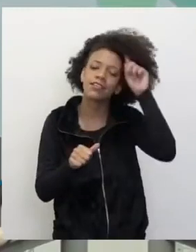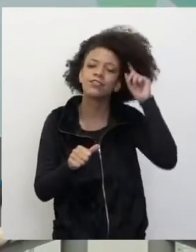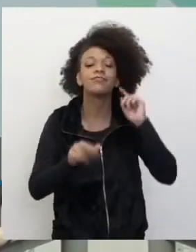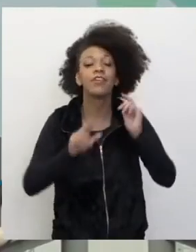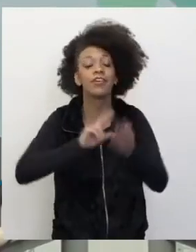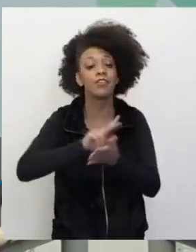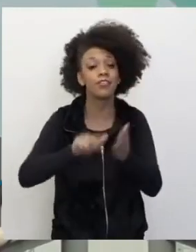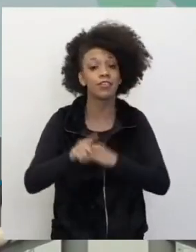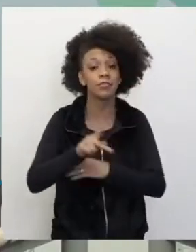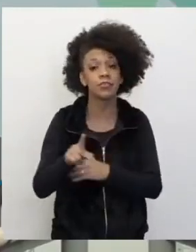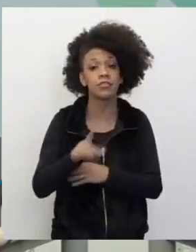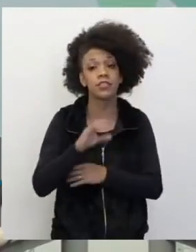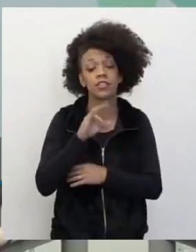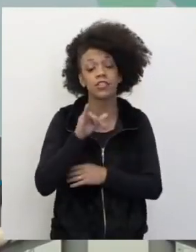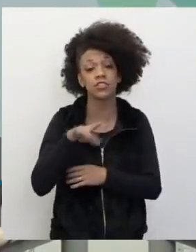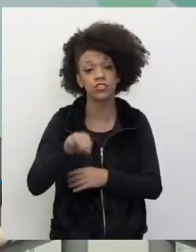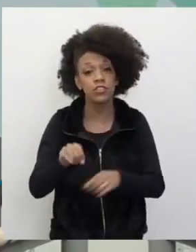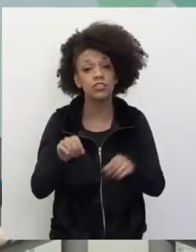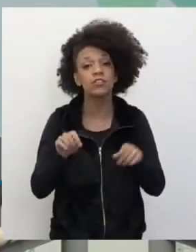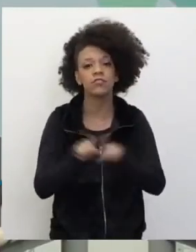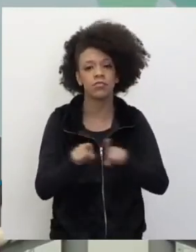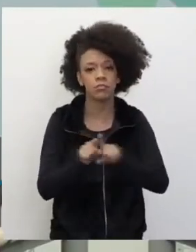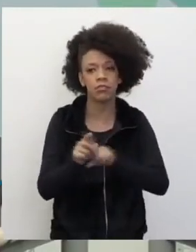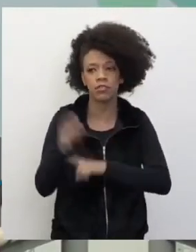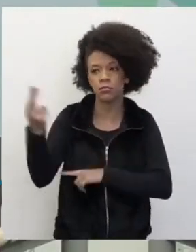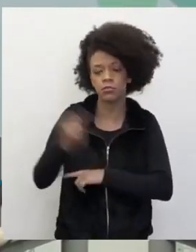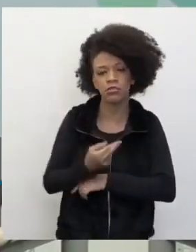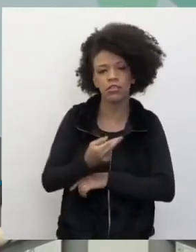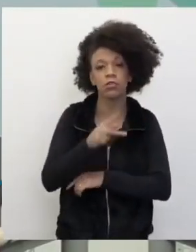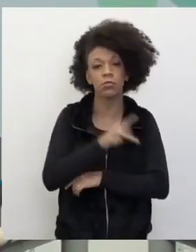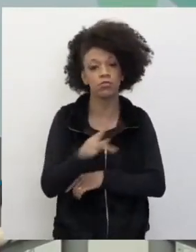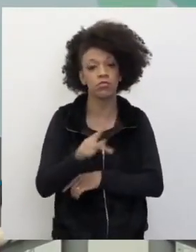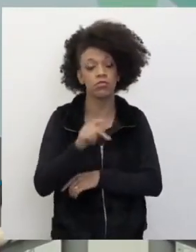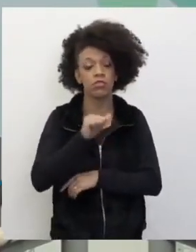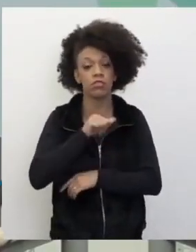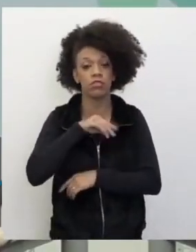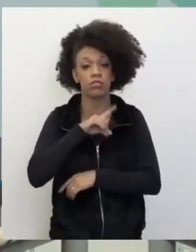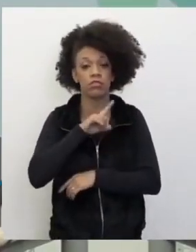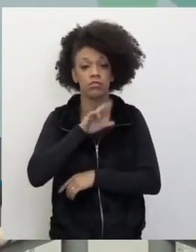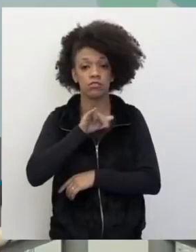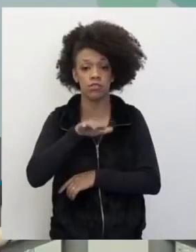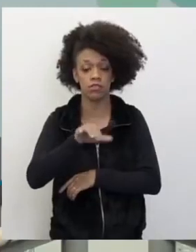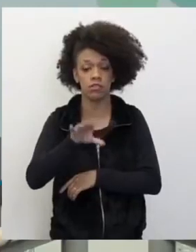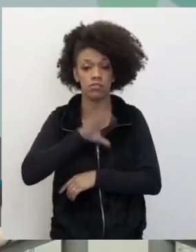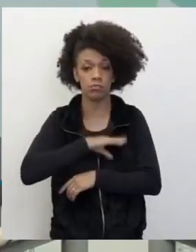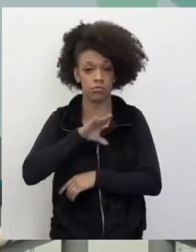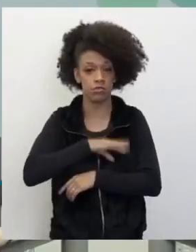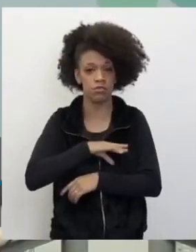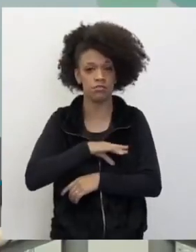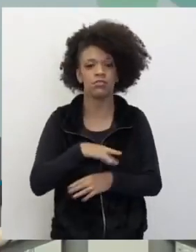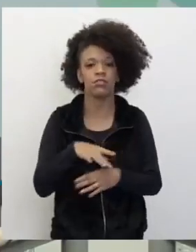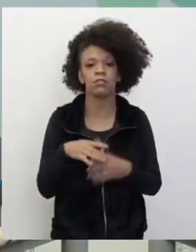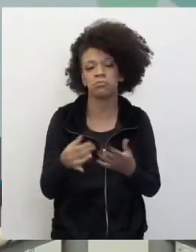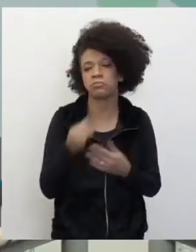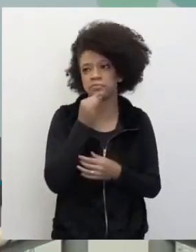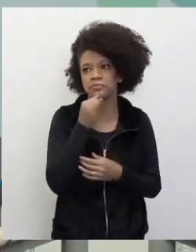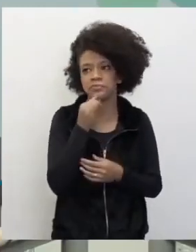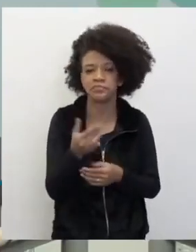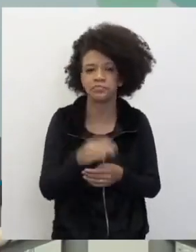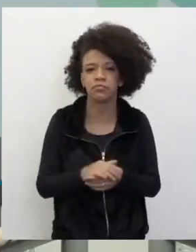colocando a professora Cristina aqui, ó, a professora Andréia de língua portuguesa aqui, e colocando, né, ó, por exemplo, a